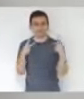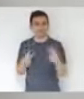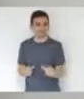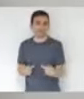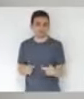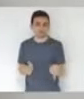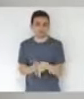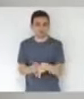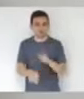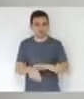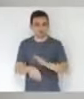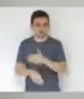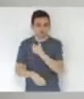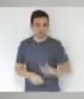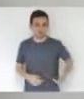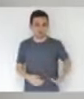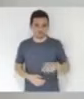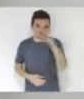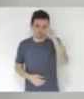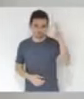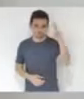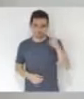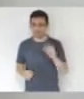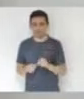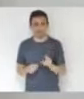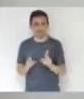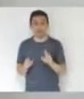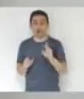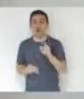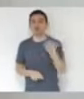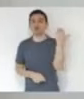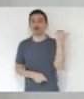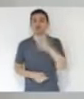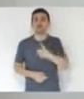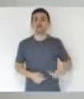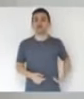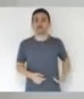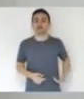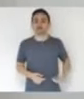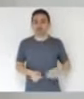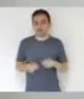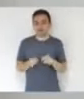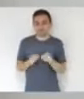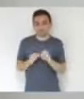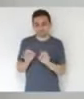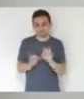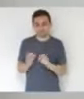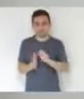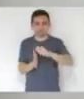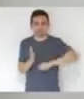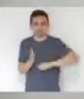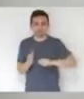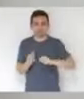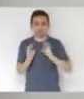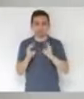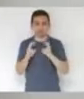pelo governador Moisés, e que não fez como os governadores anteriores, que foi lá, renovou o convênio de transporte escolar, ficou uma